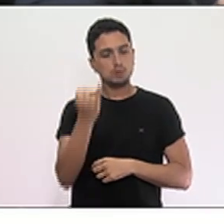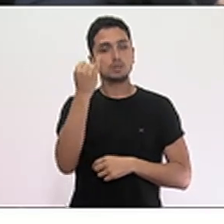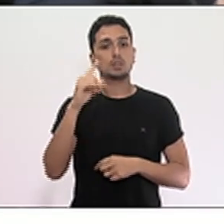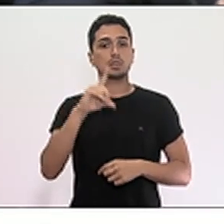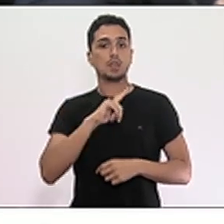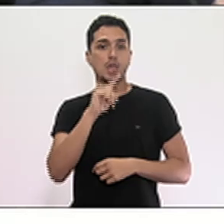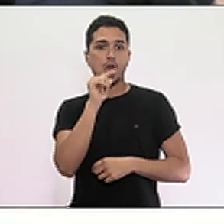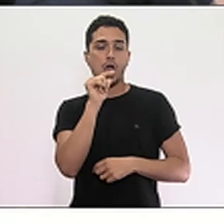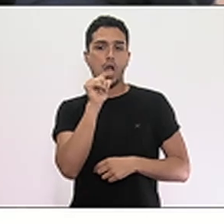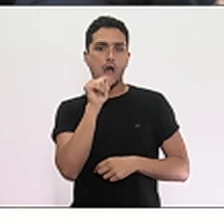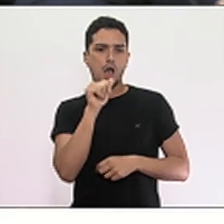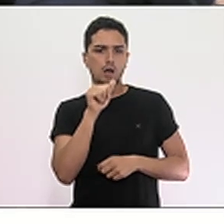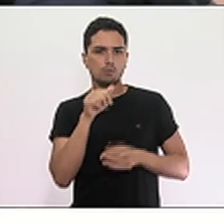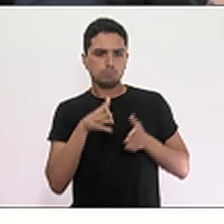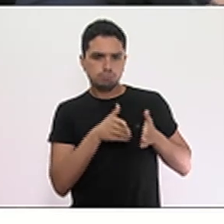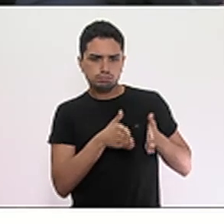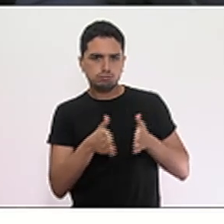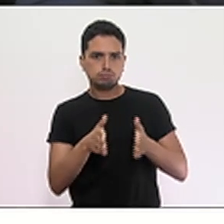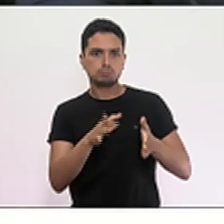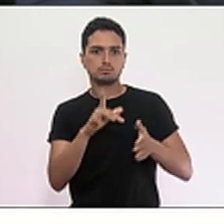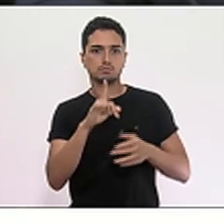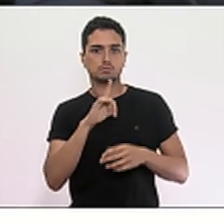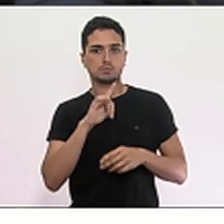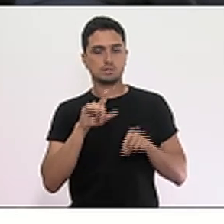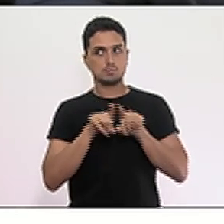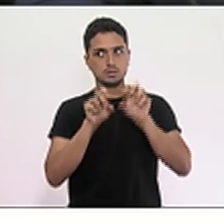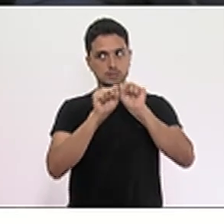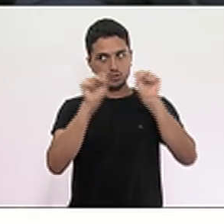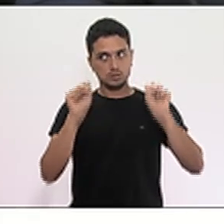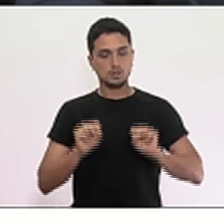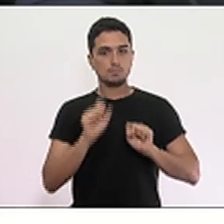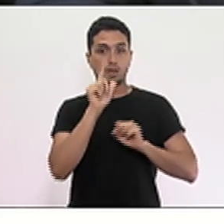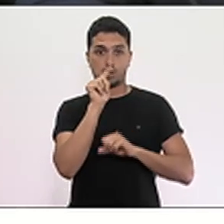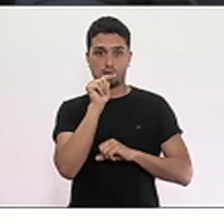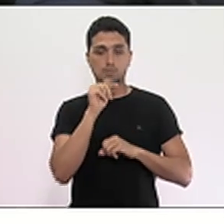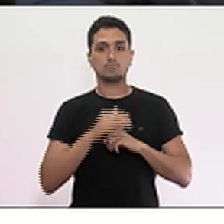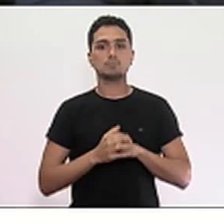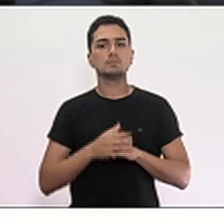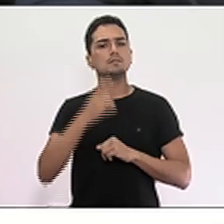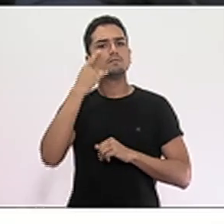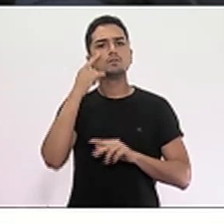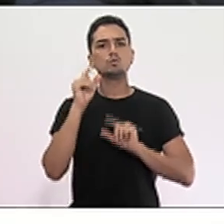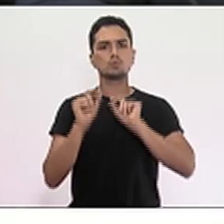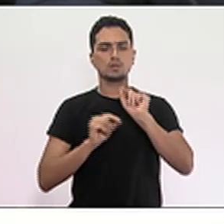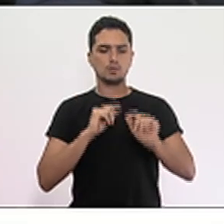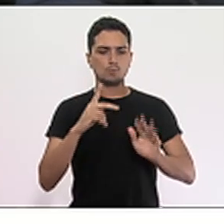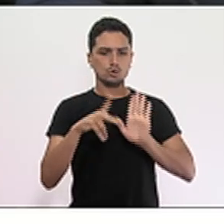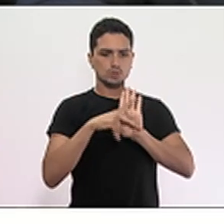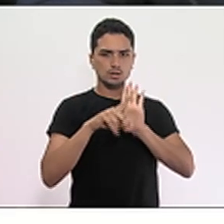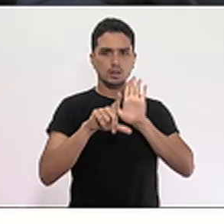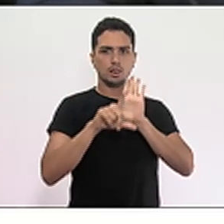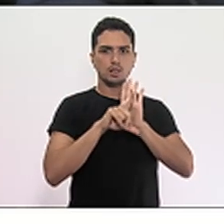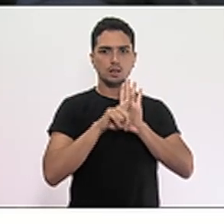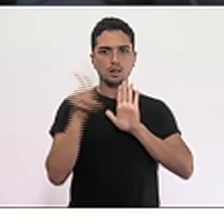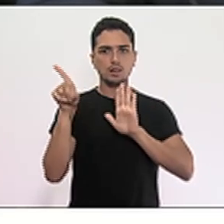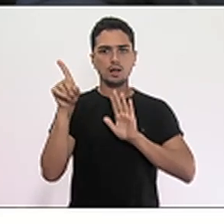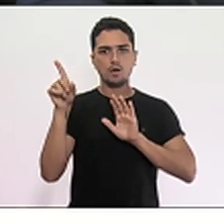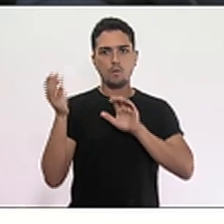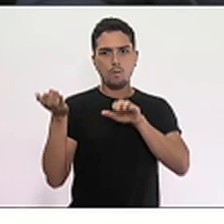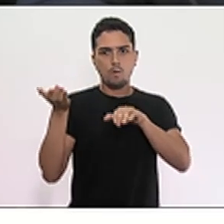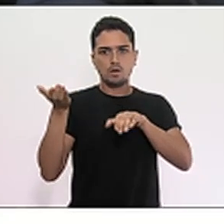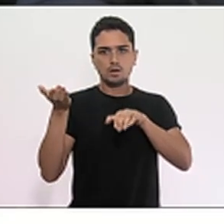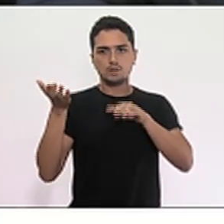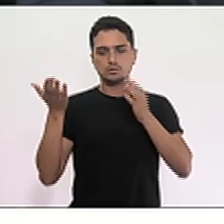seus recursos hídricos. E a gente vê também que esses projetos de lei que estão entrando lá no Congresso, muitas das